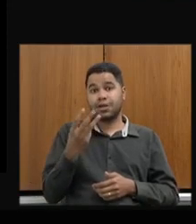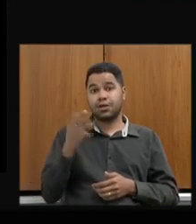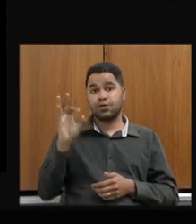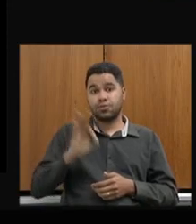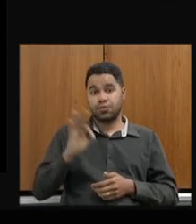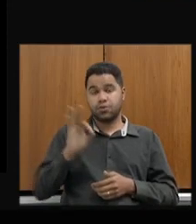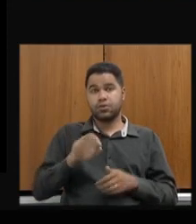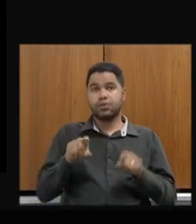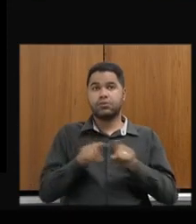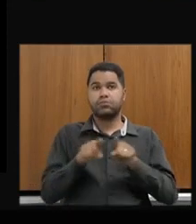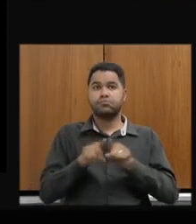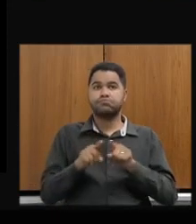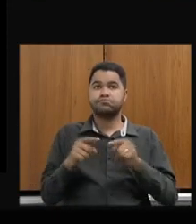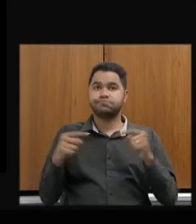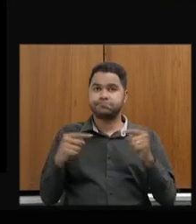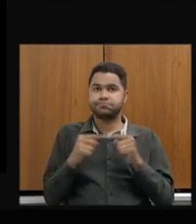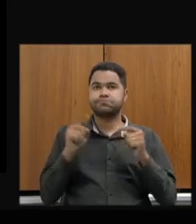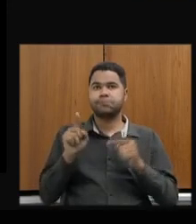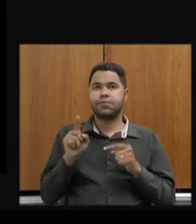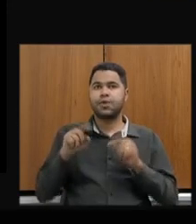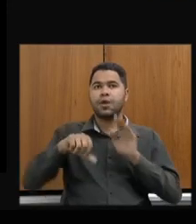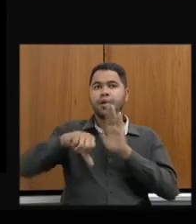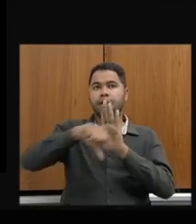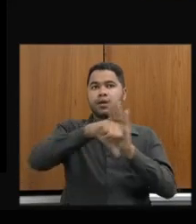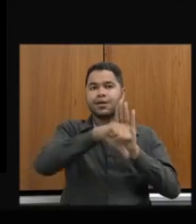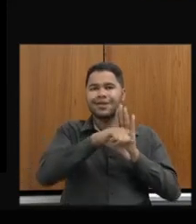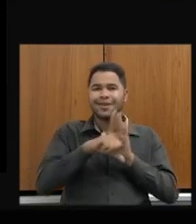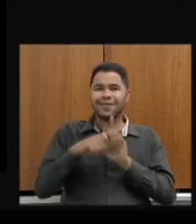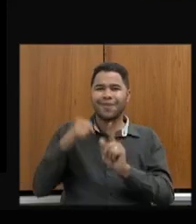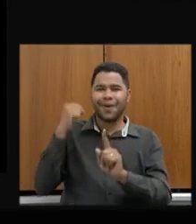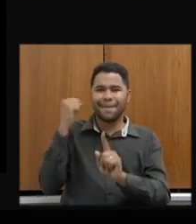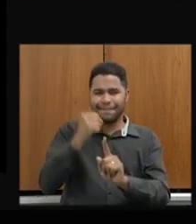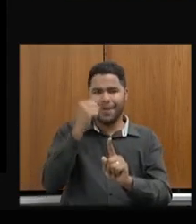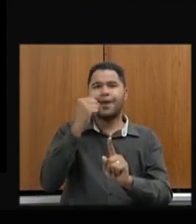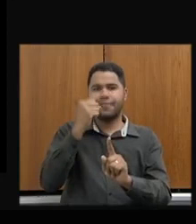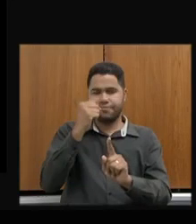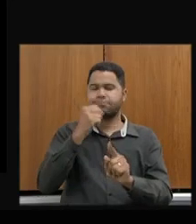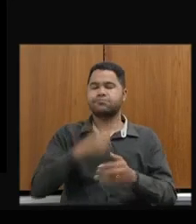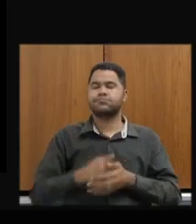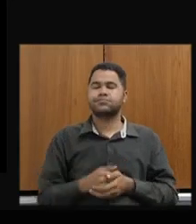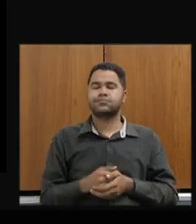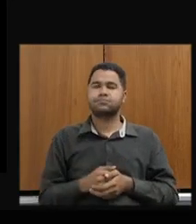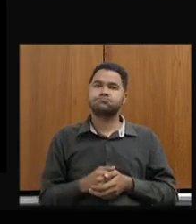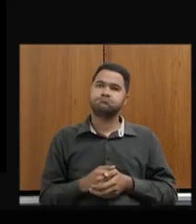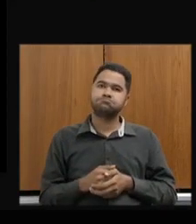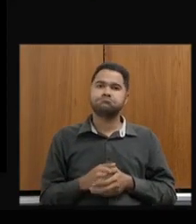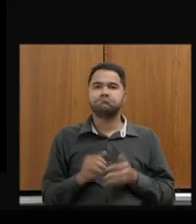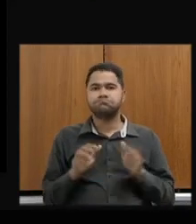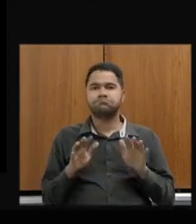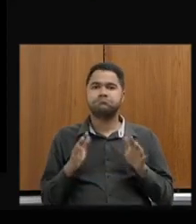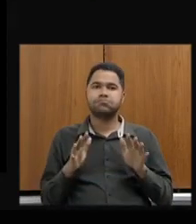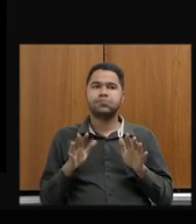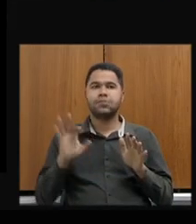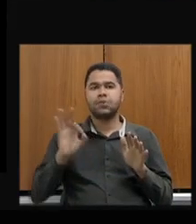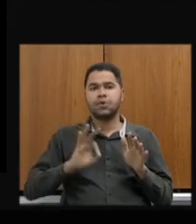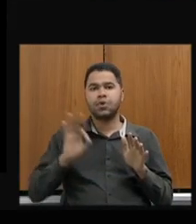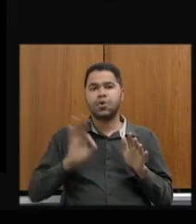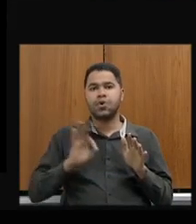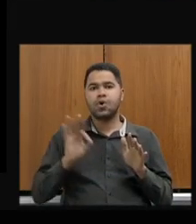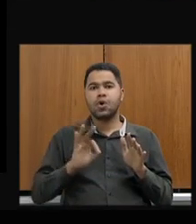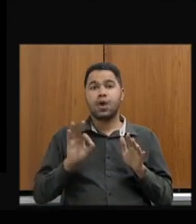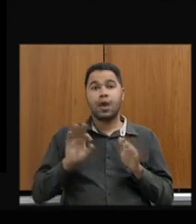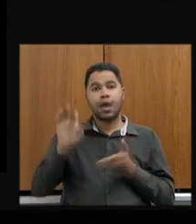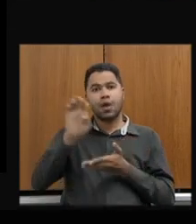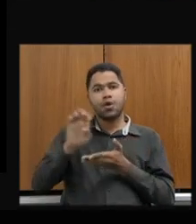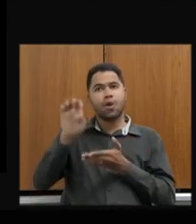com relação ao pode passar com relação aos crimes de homicídio Consumado e nós estamos chegando aqui a taxa de basicamente